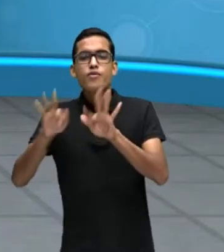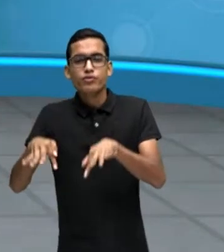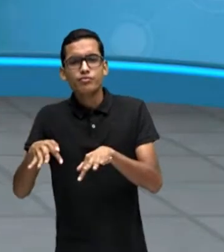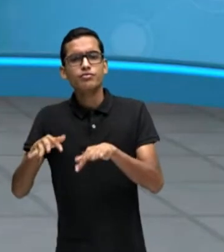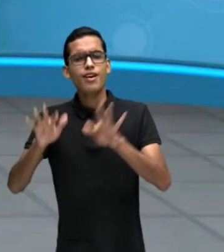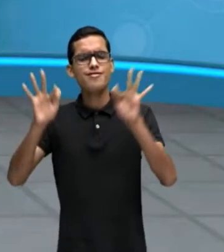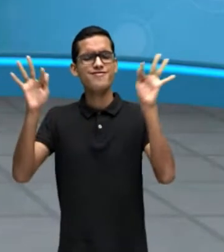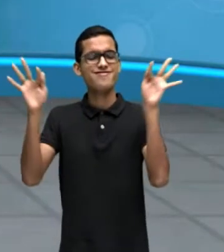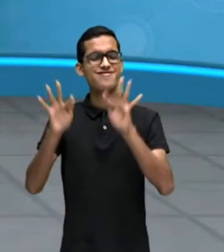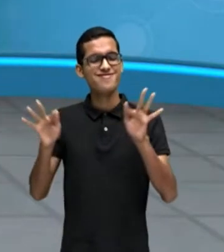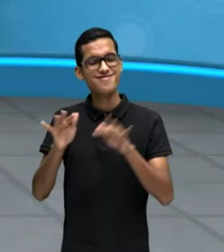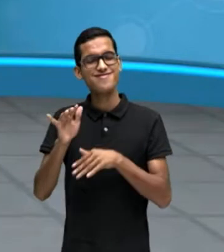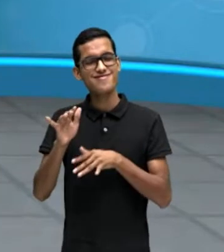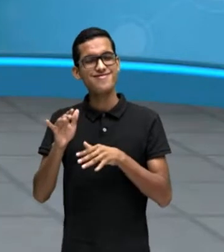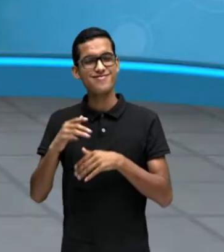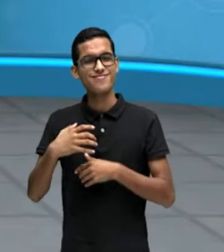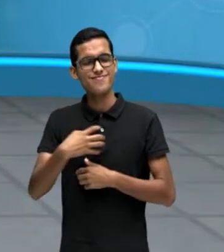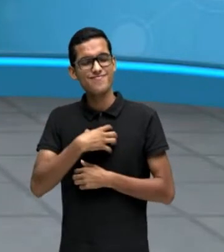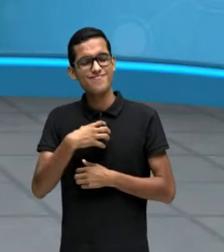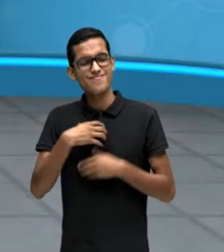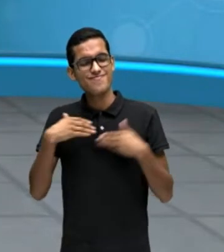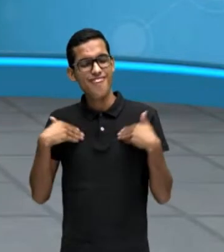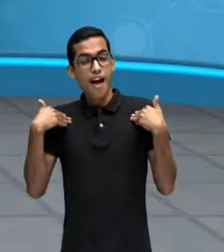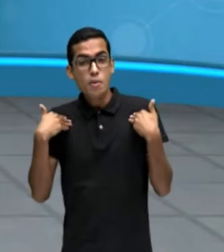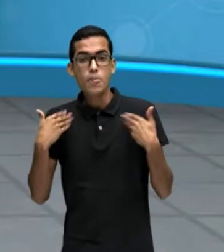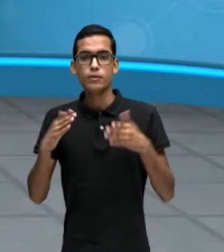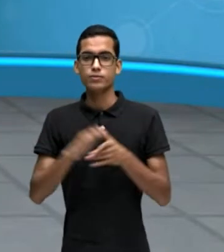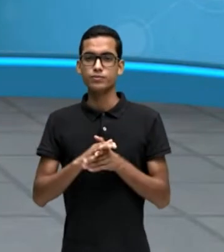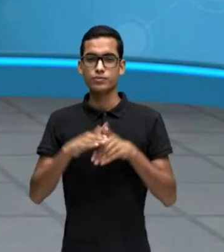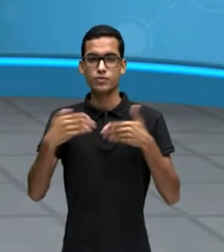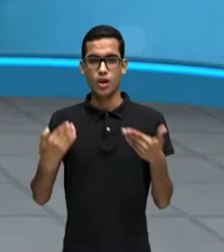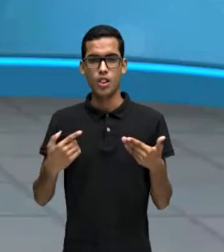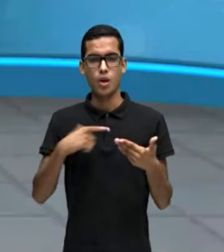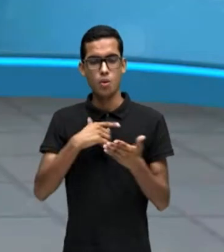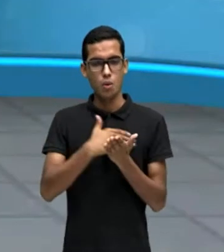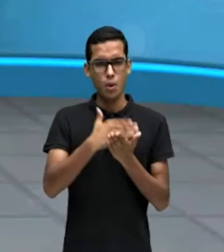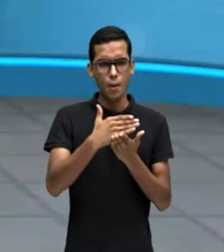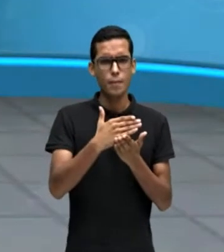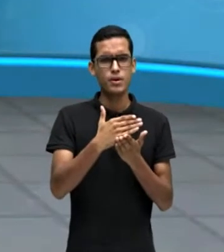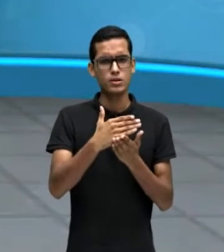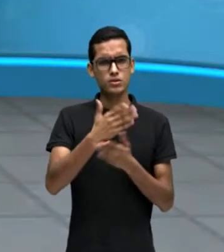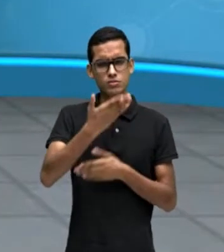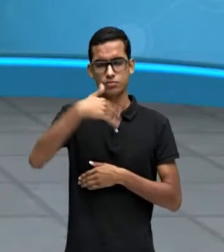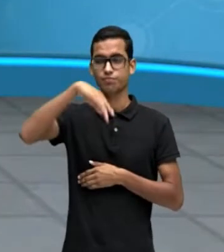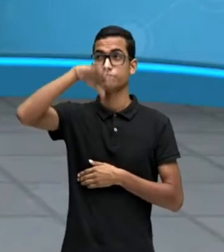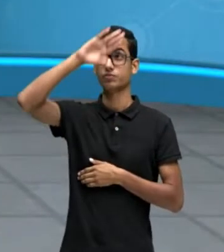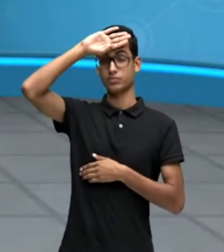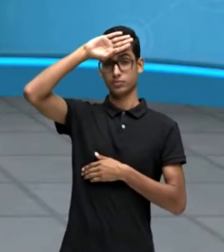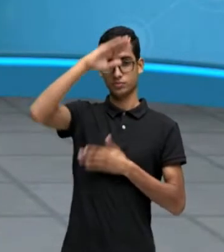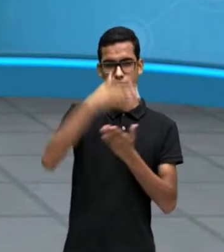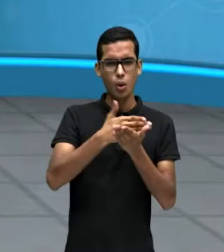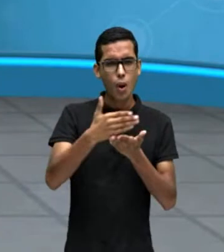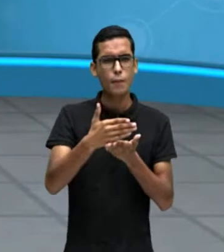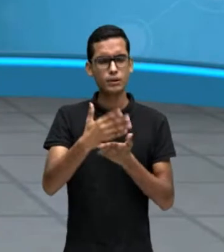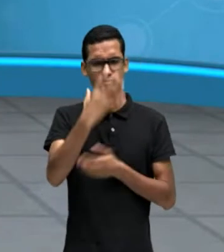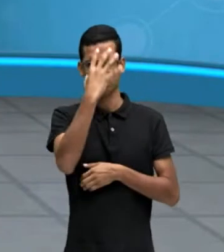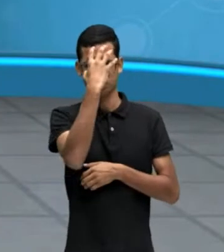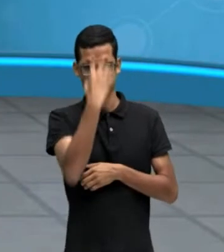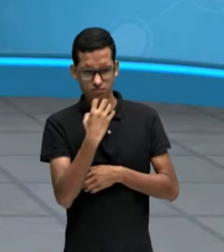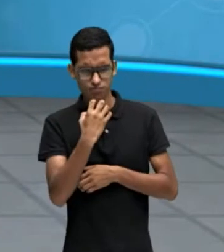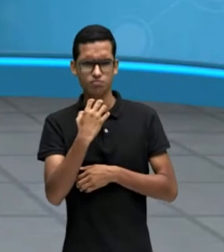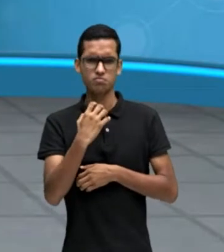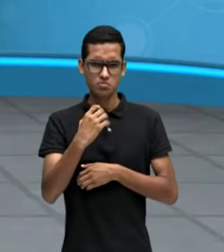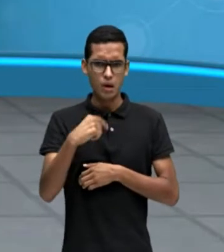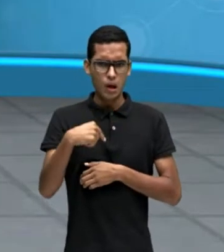mais sério, né? A gente começa a assistir uma peça que é um drama, ele tem esse caráter mais sério, às vezes que deixa a